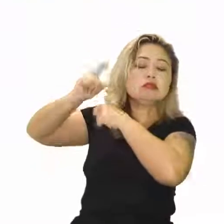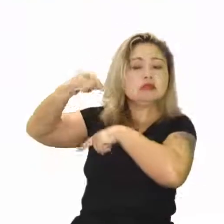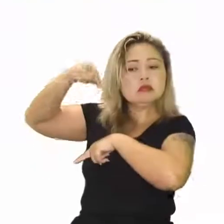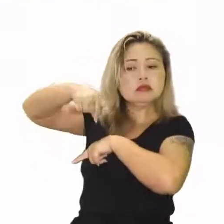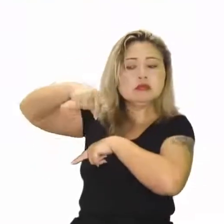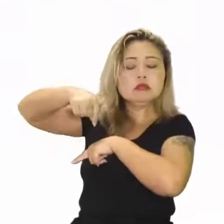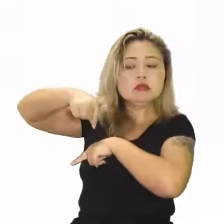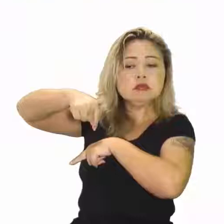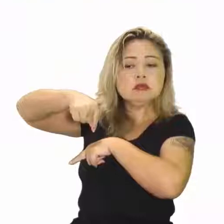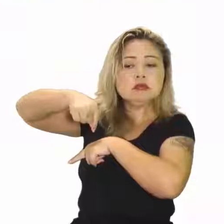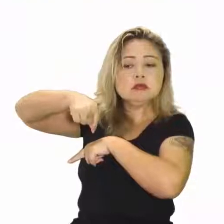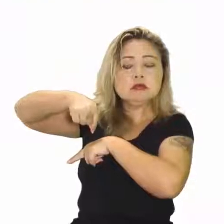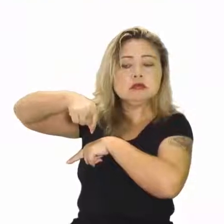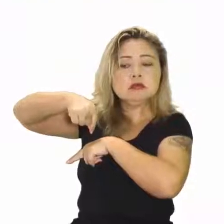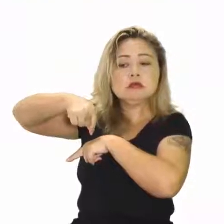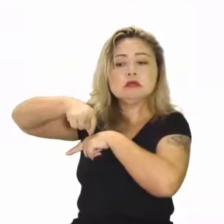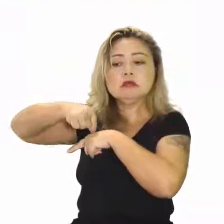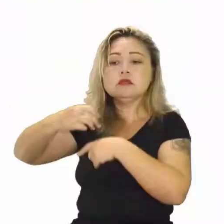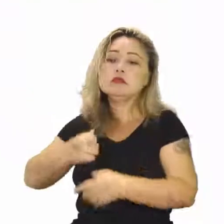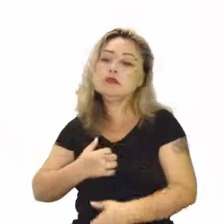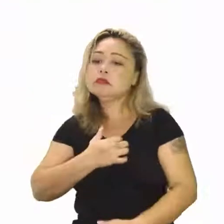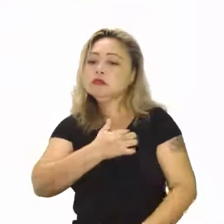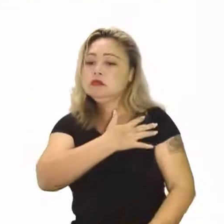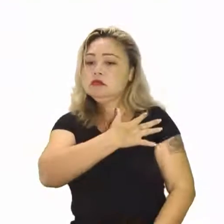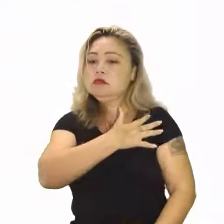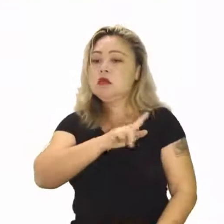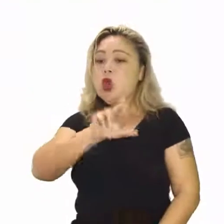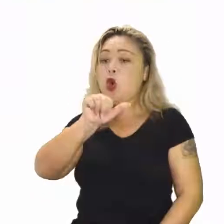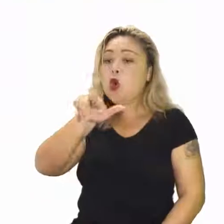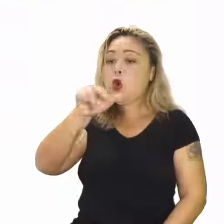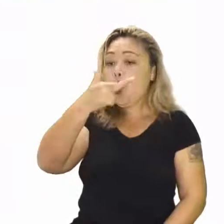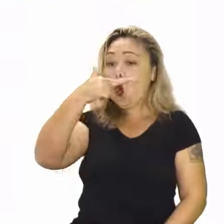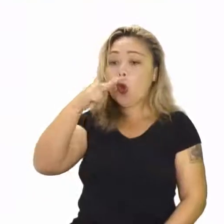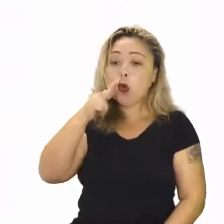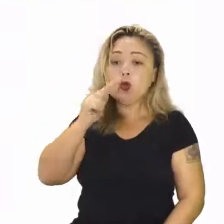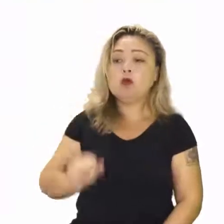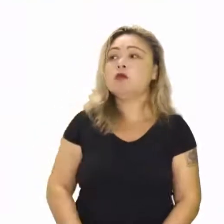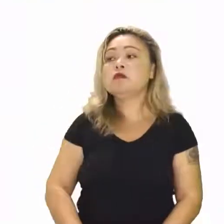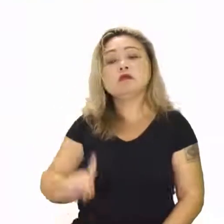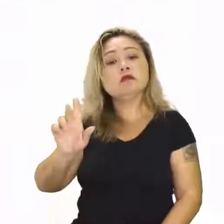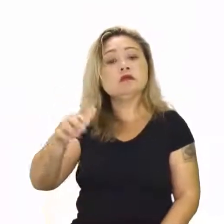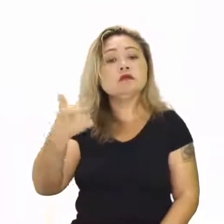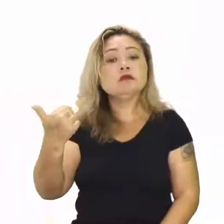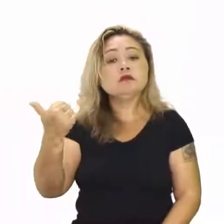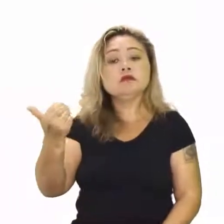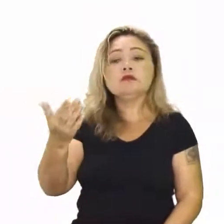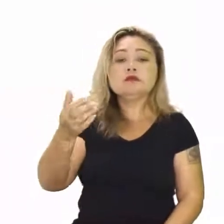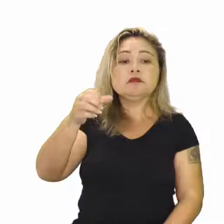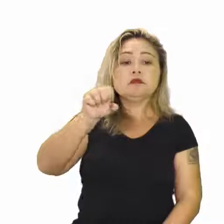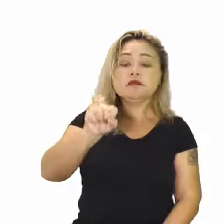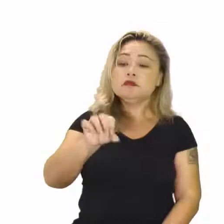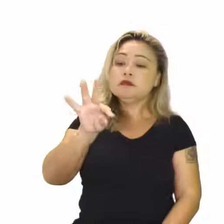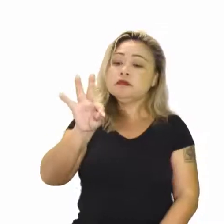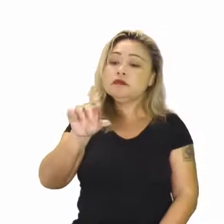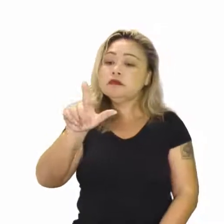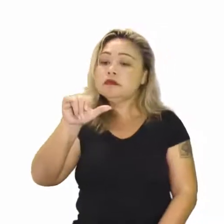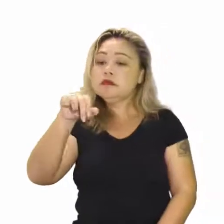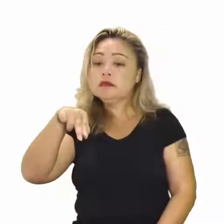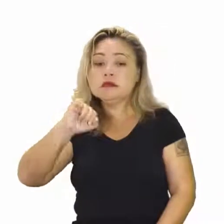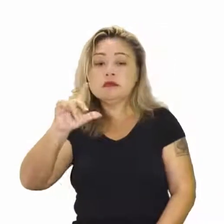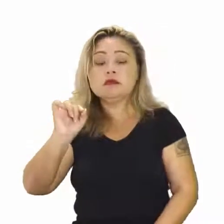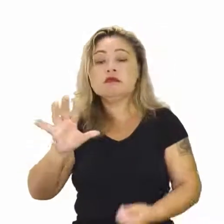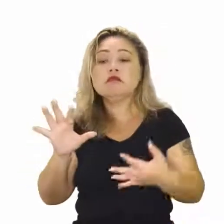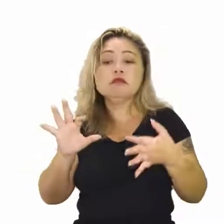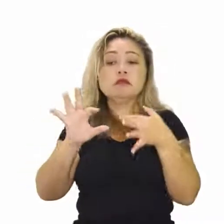aqui com o Marechal Rondon. E o Joseph Stalin, da União das